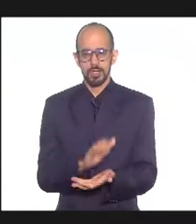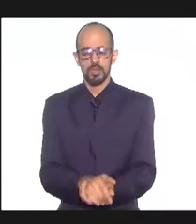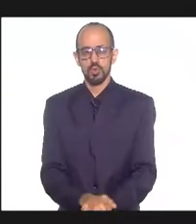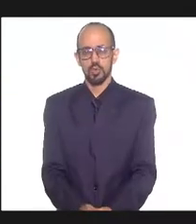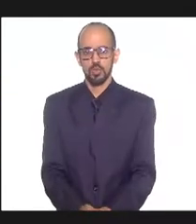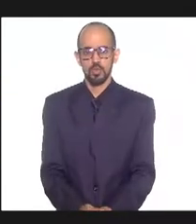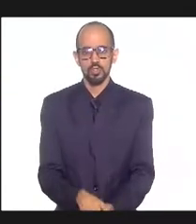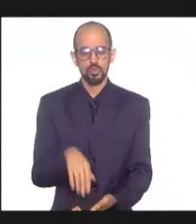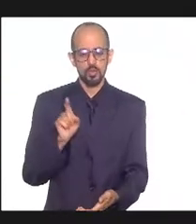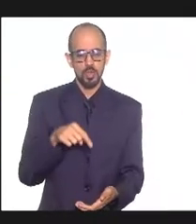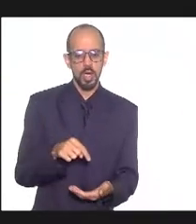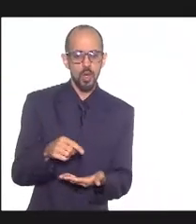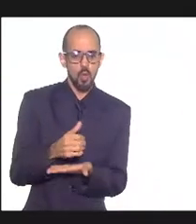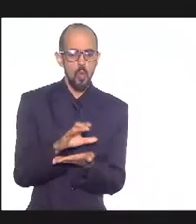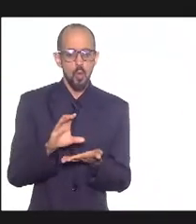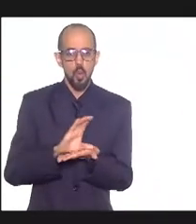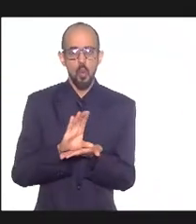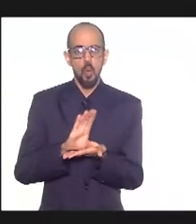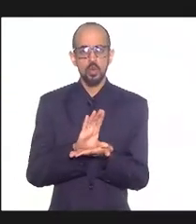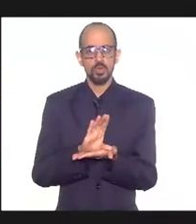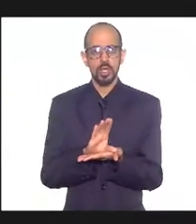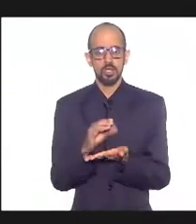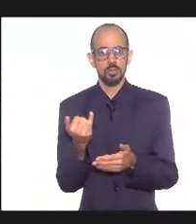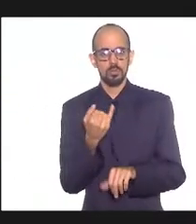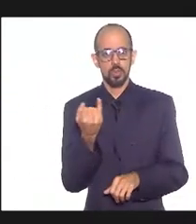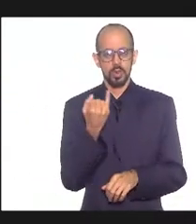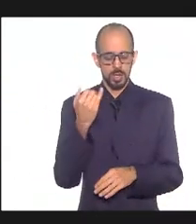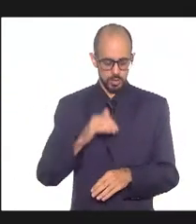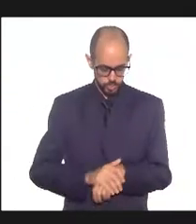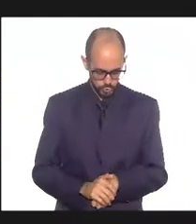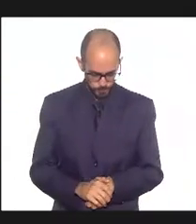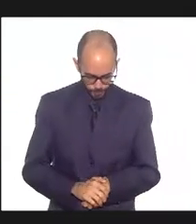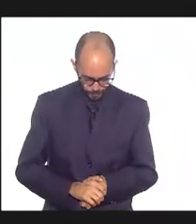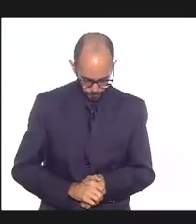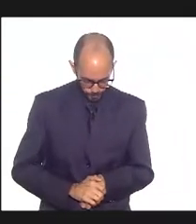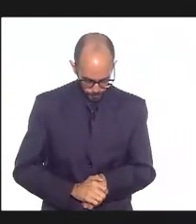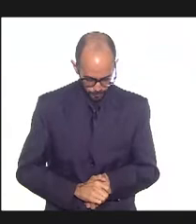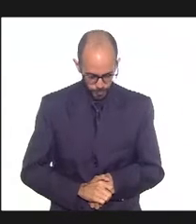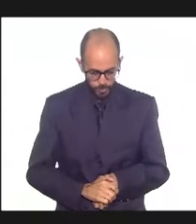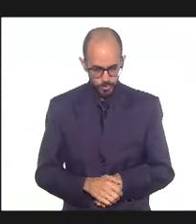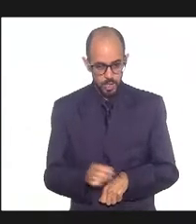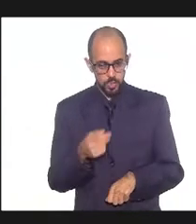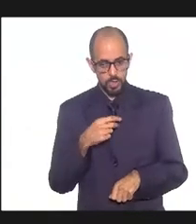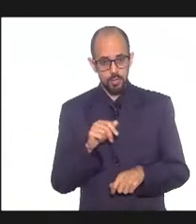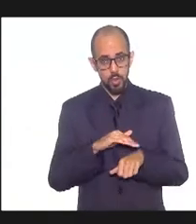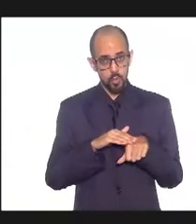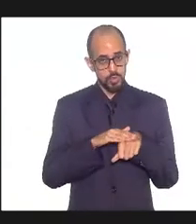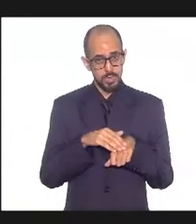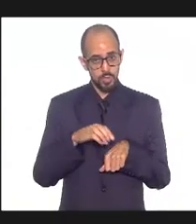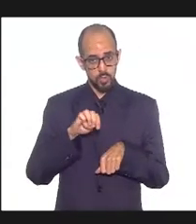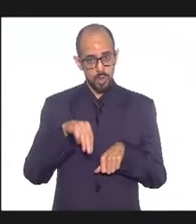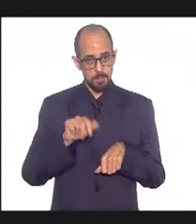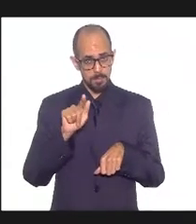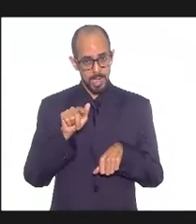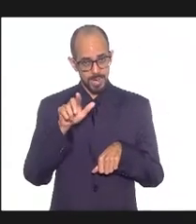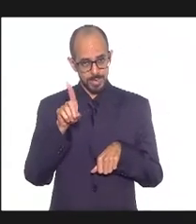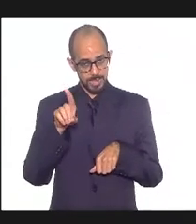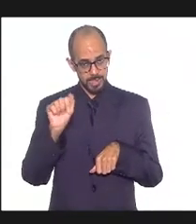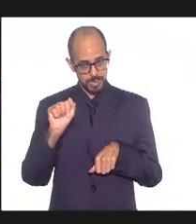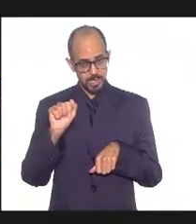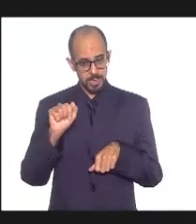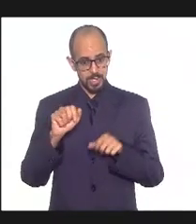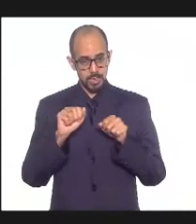reflexão. E estava conversando com a nossa Magda Chambrial outro dia sobre essa questão, e ela fez um artigo muito interessante